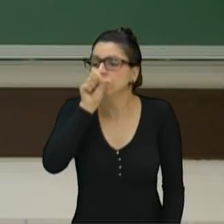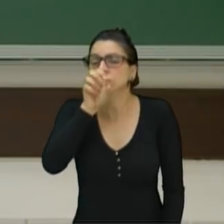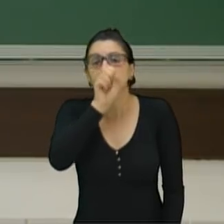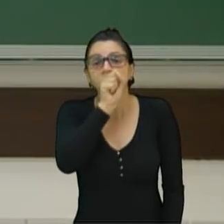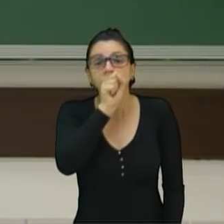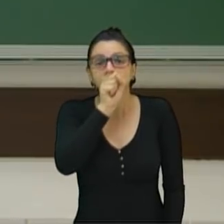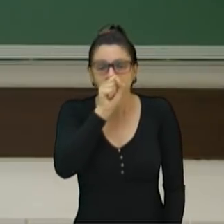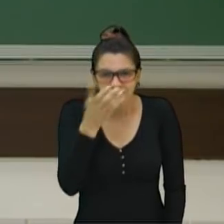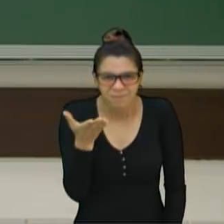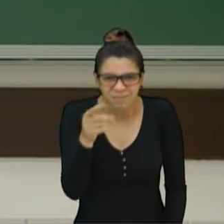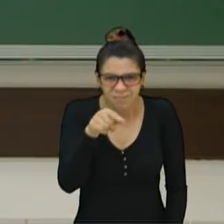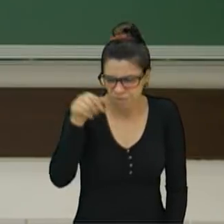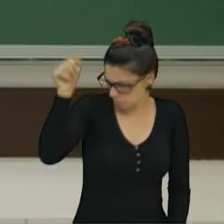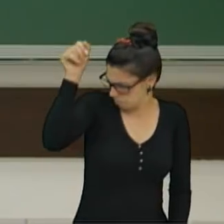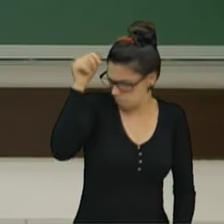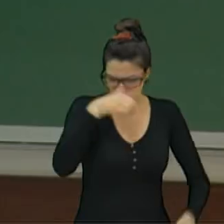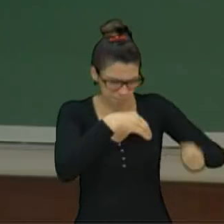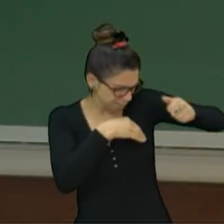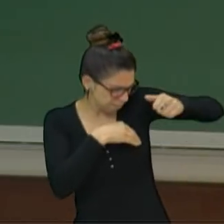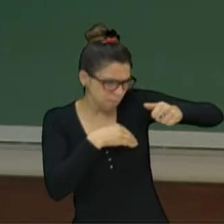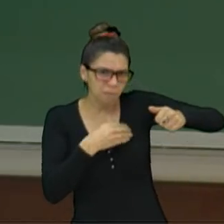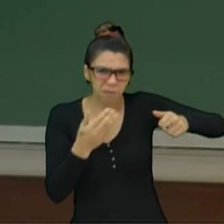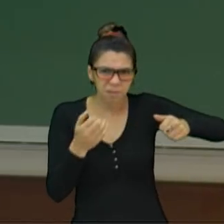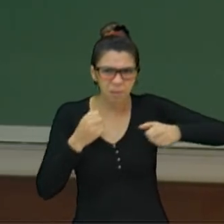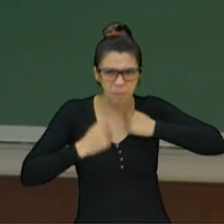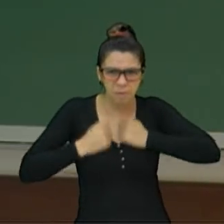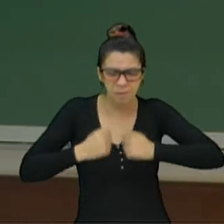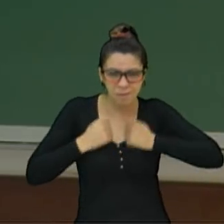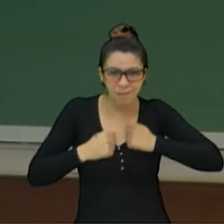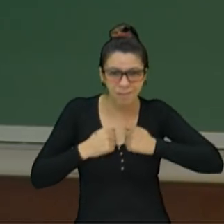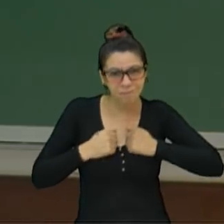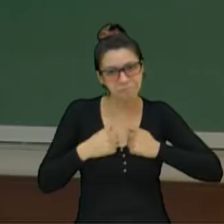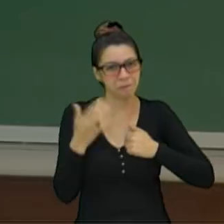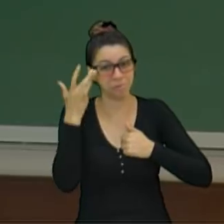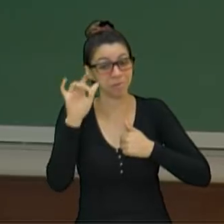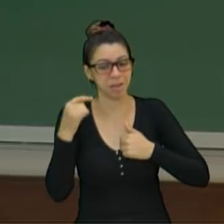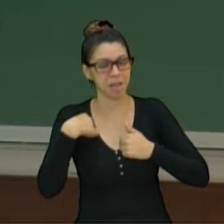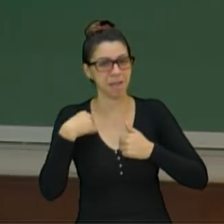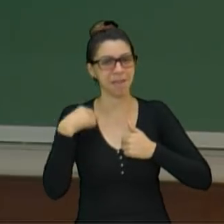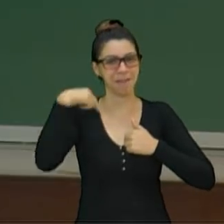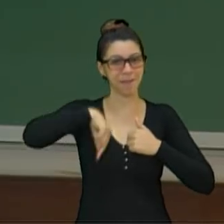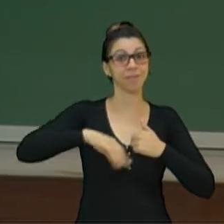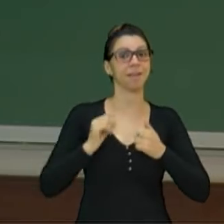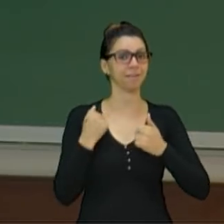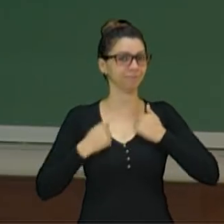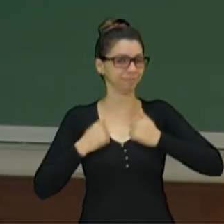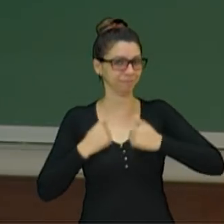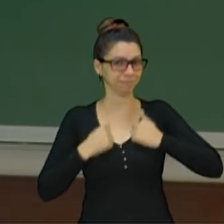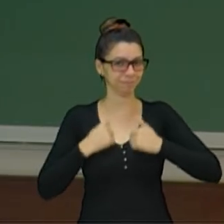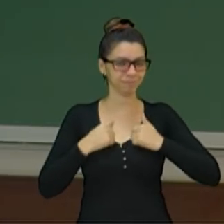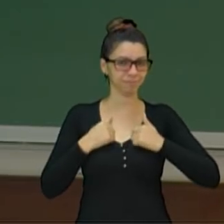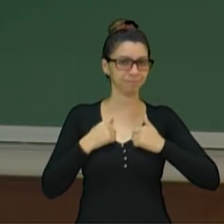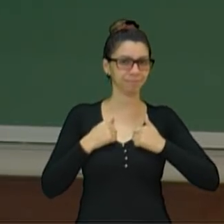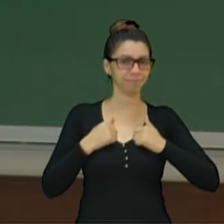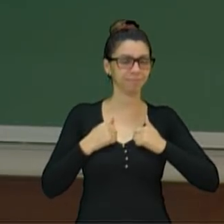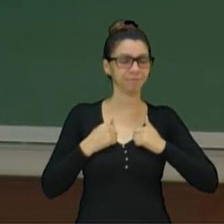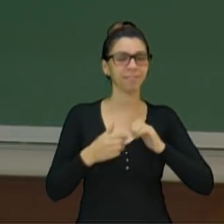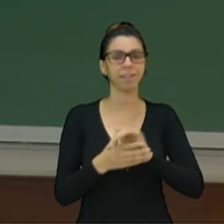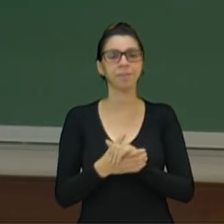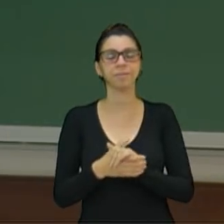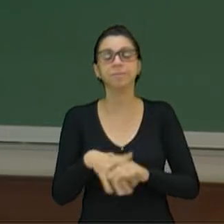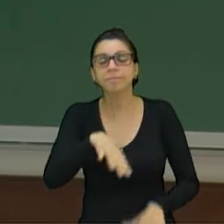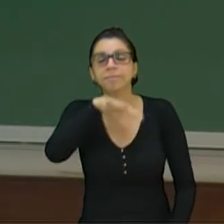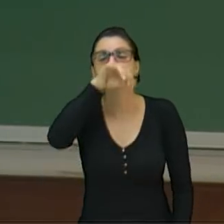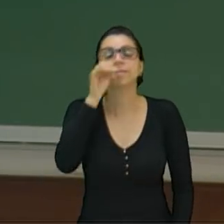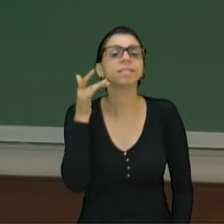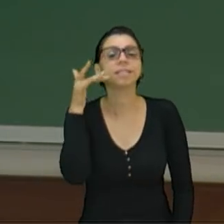Tomaram banho hoje? Não sei, eu tomei. Então tá um cheiro gostosinho. Nariz, cheiro. Então está